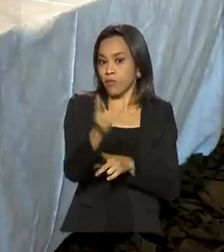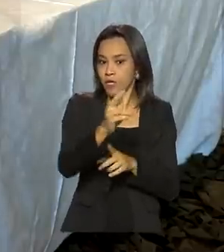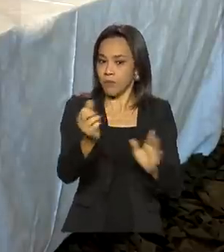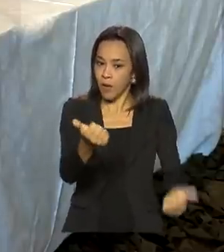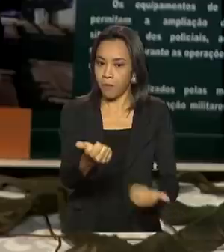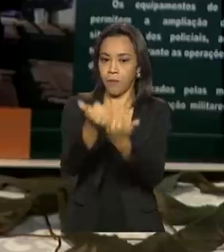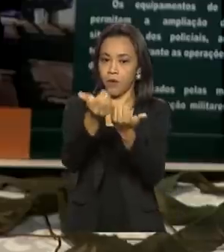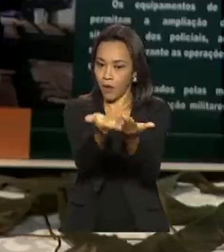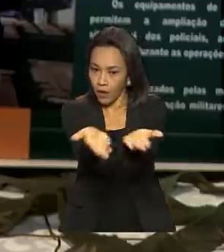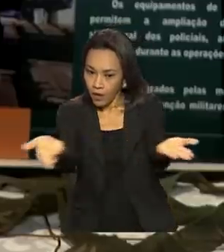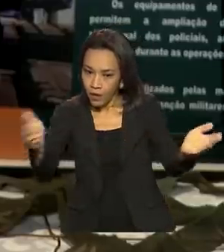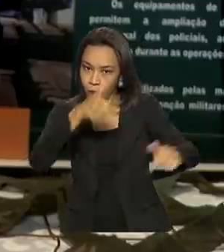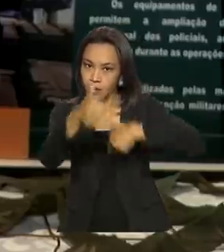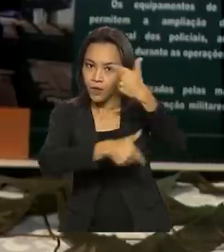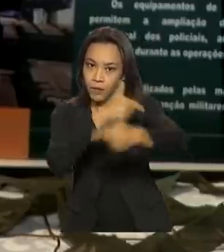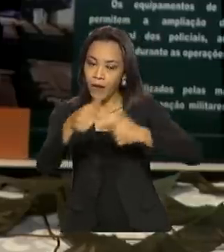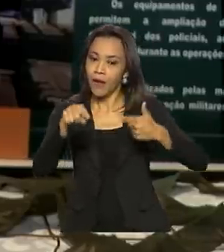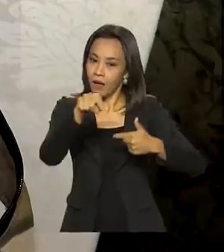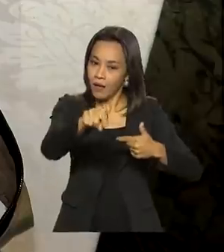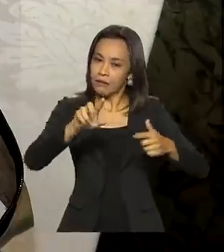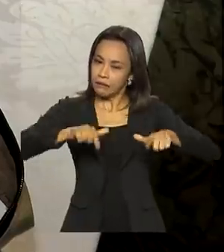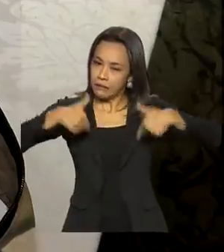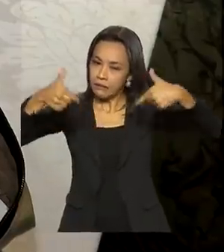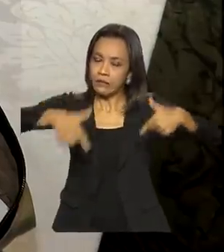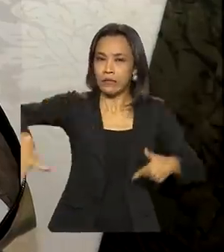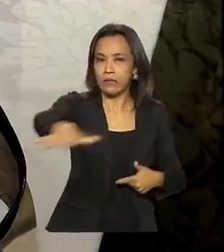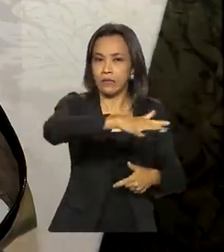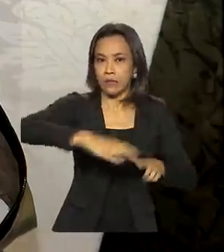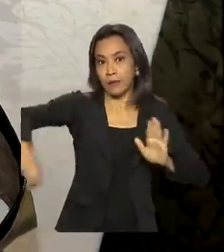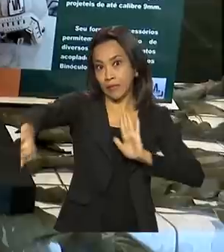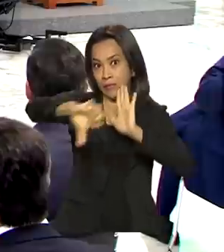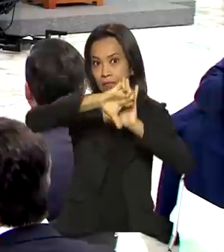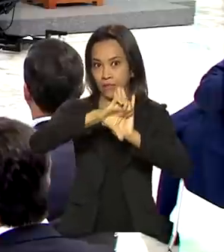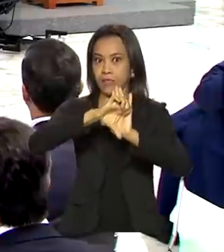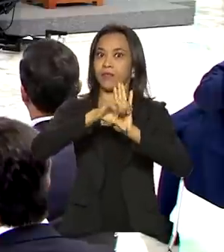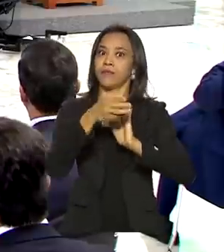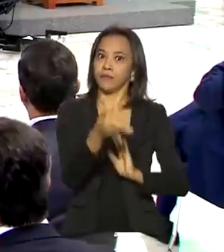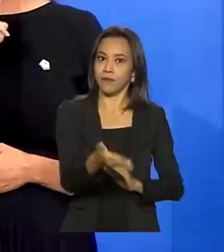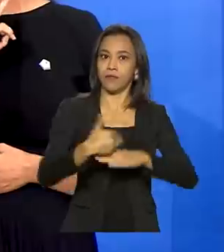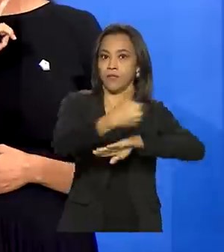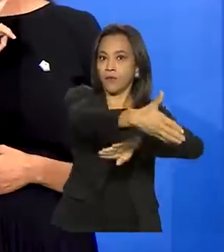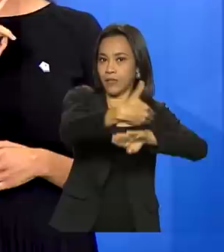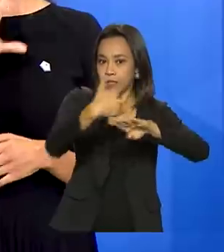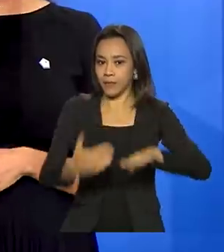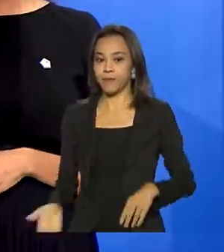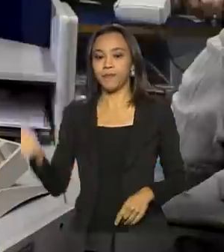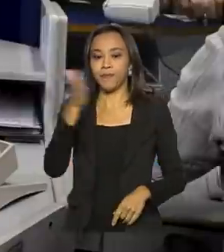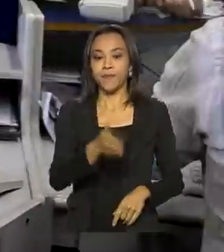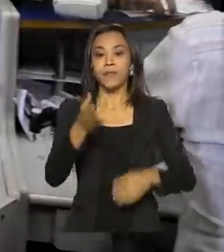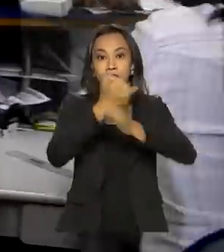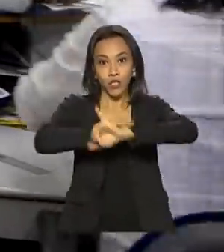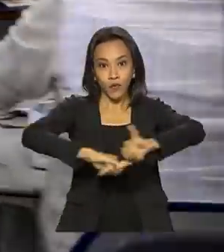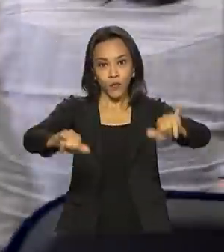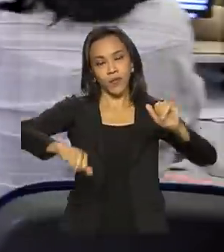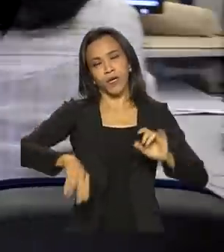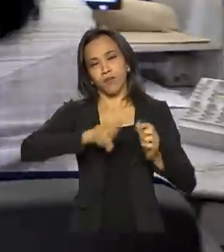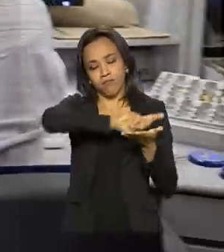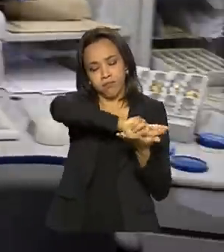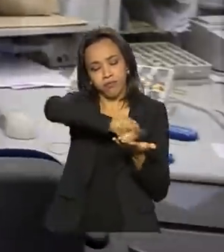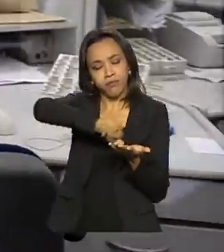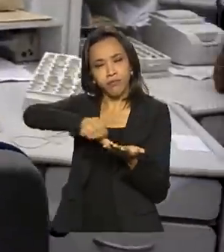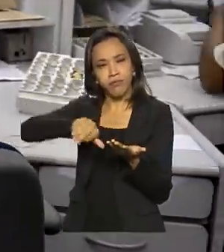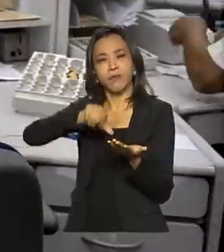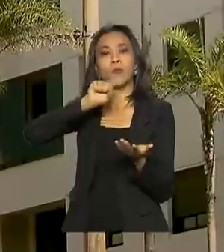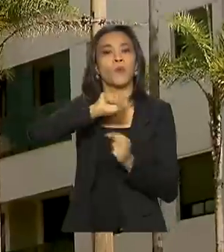trabalho de policiais que atuam no combate ao Crime Organizado nas fronteiras de governo lança pacote de medidas para